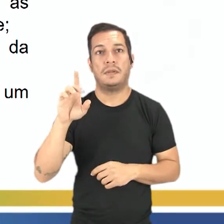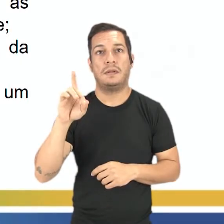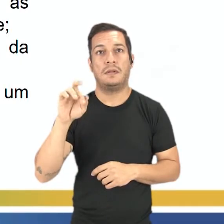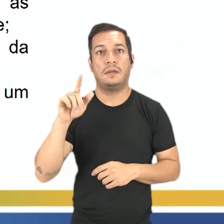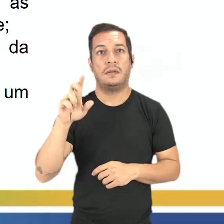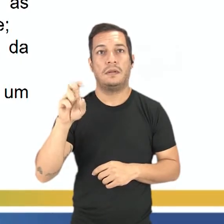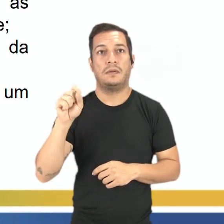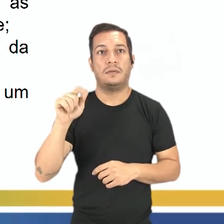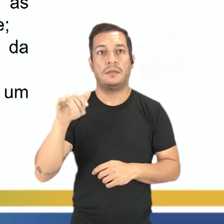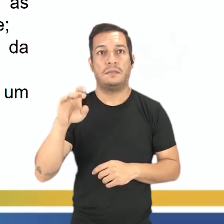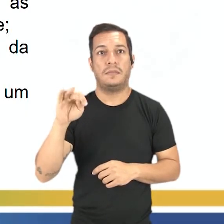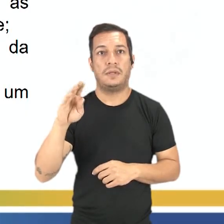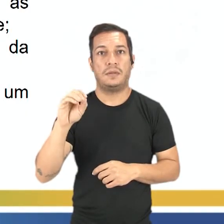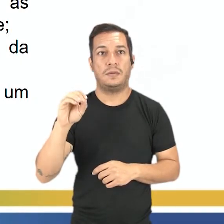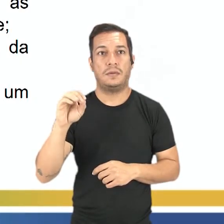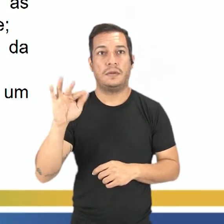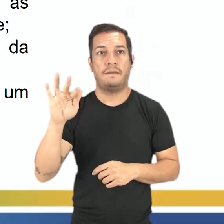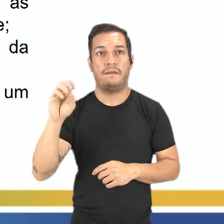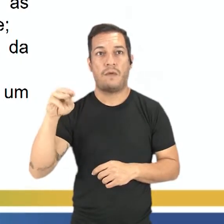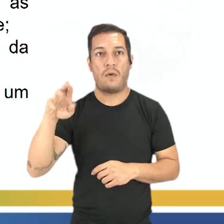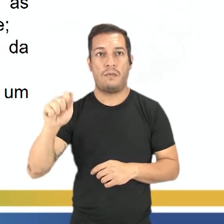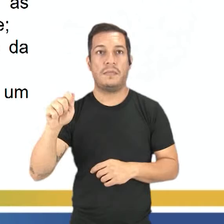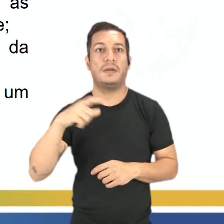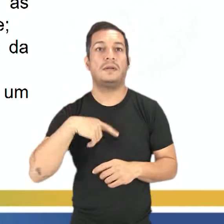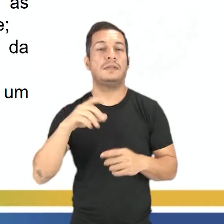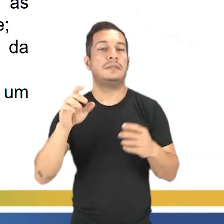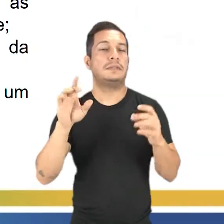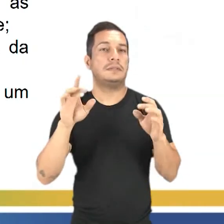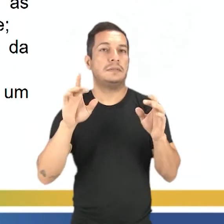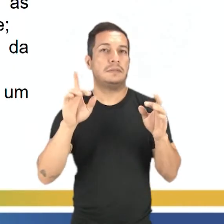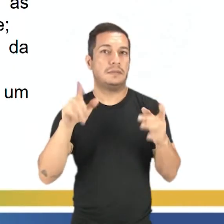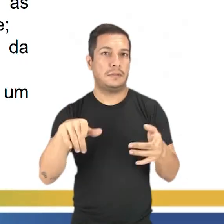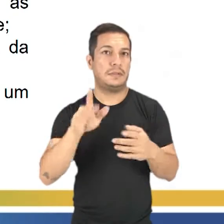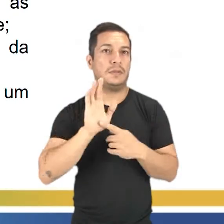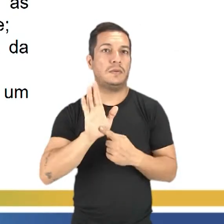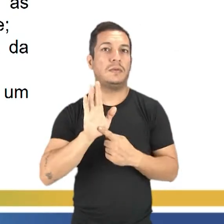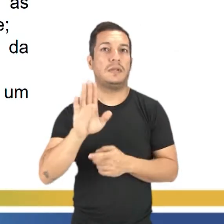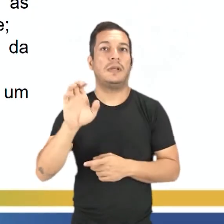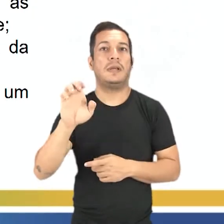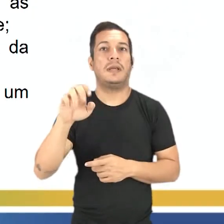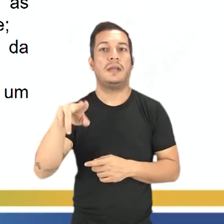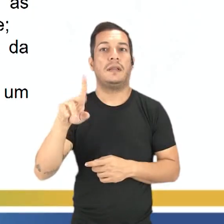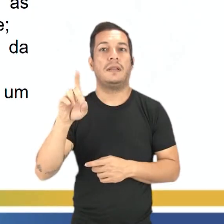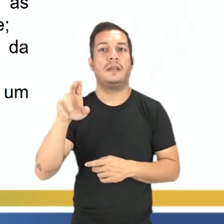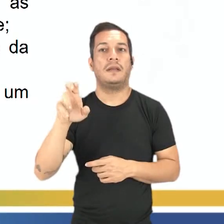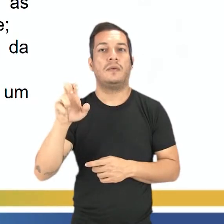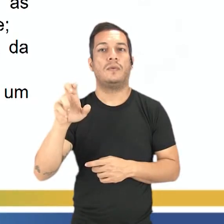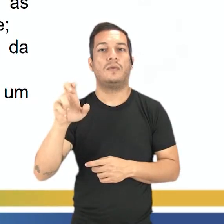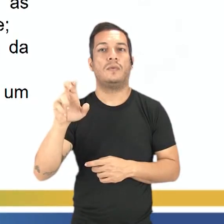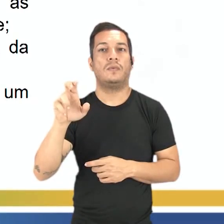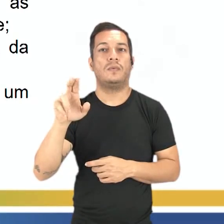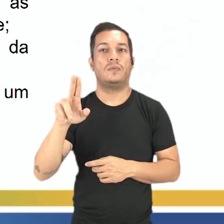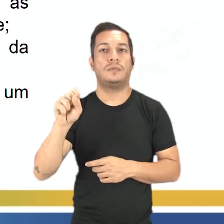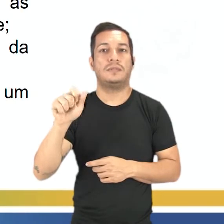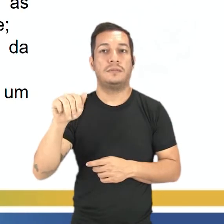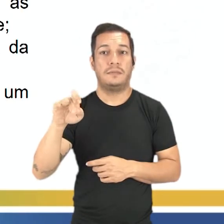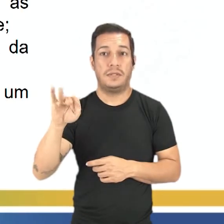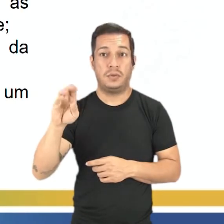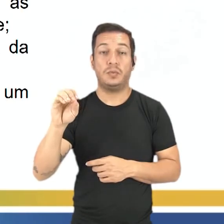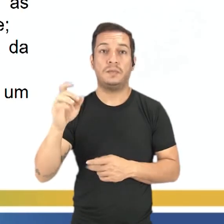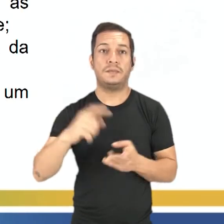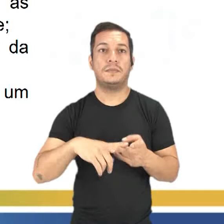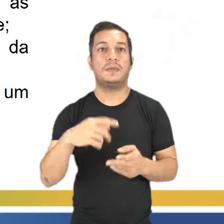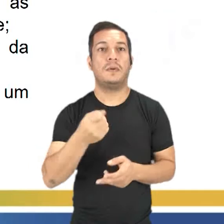forma. Olha aí, ó. Forma, traço, endeusamento, descrição. Já a dica.